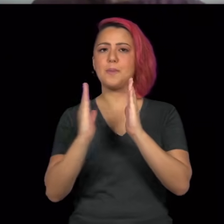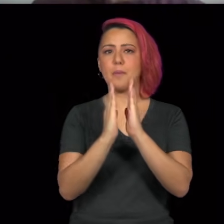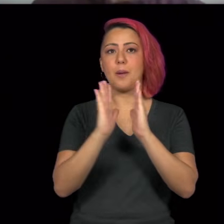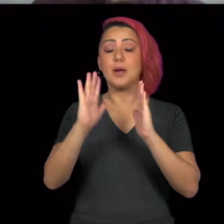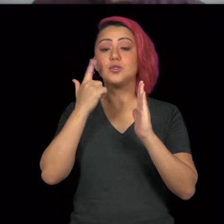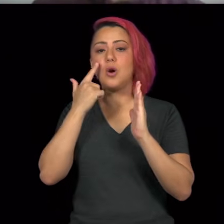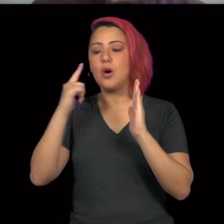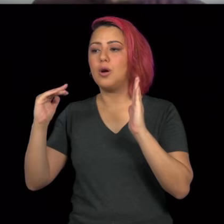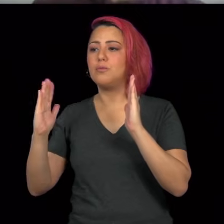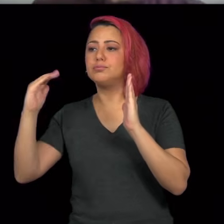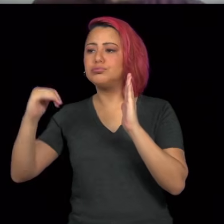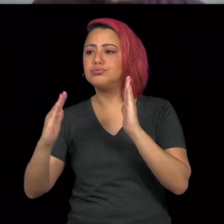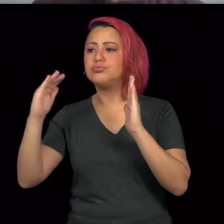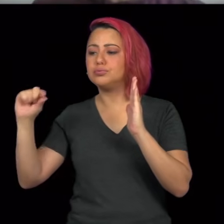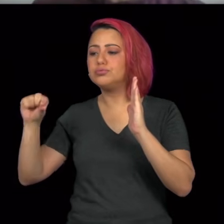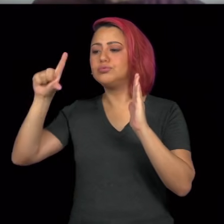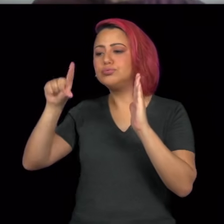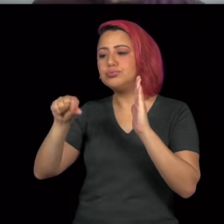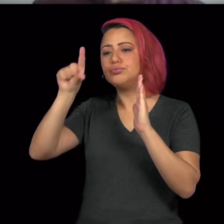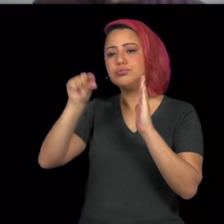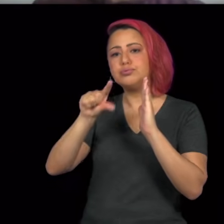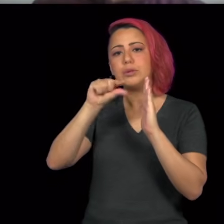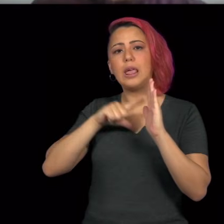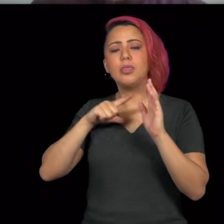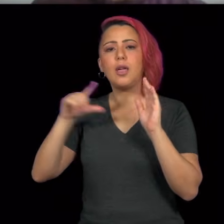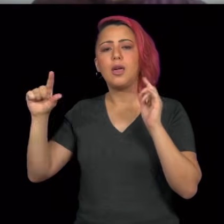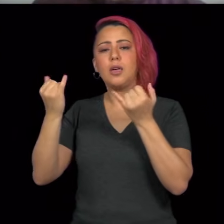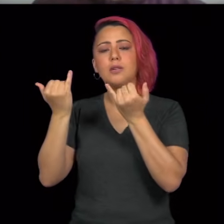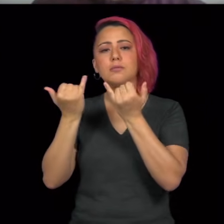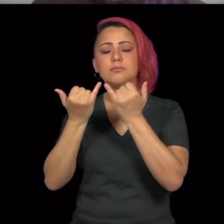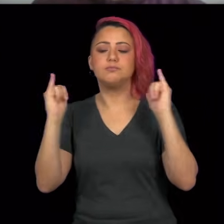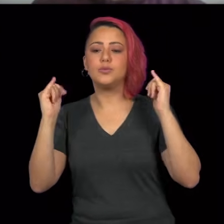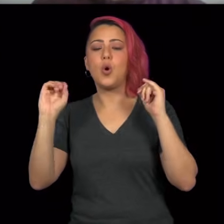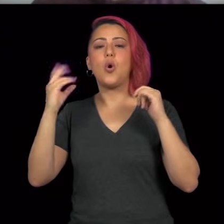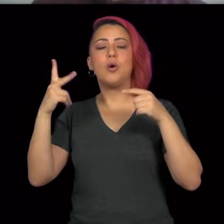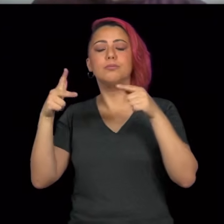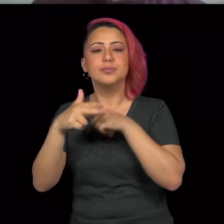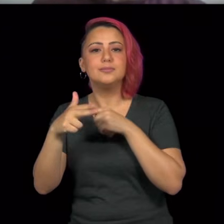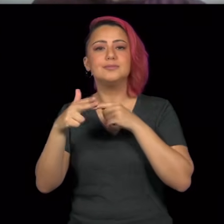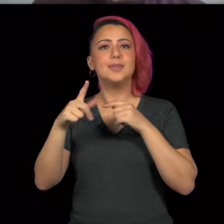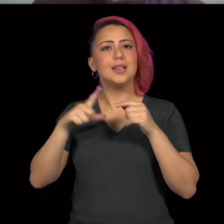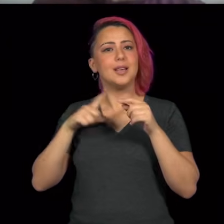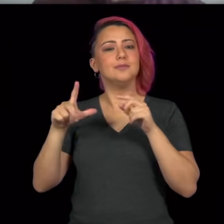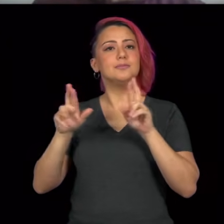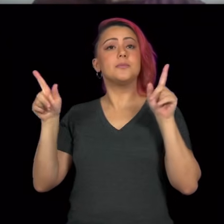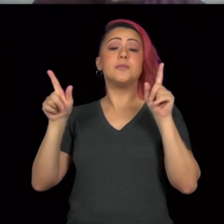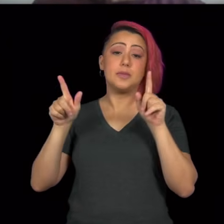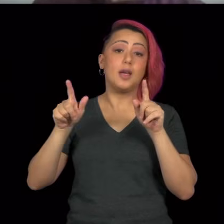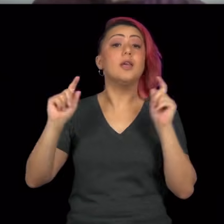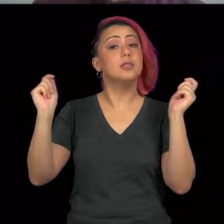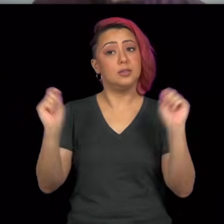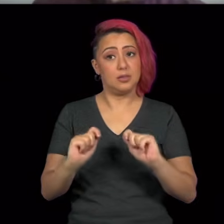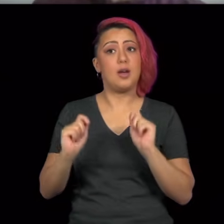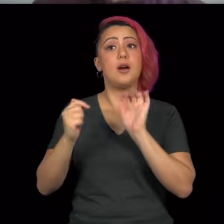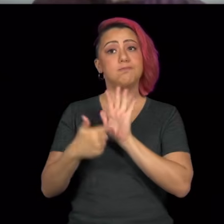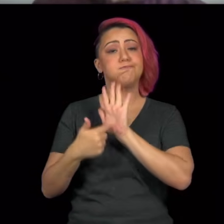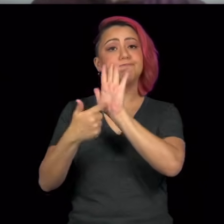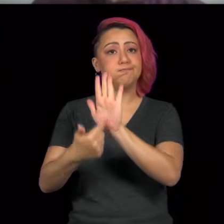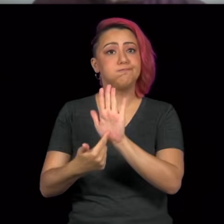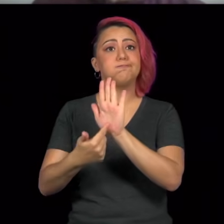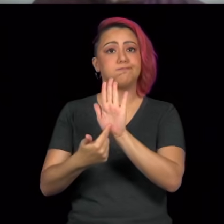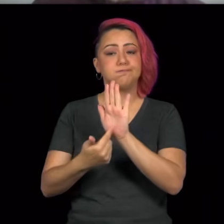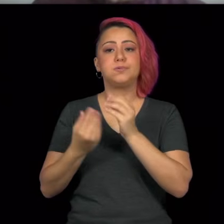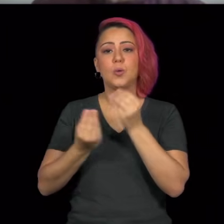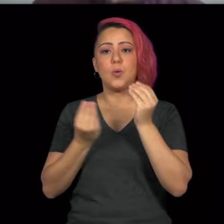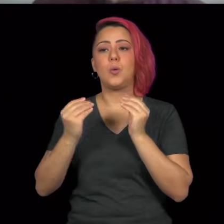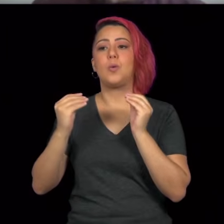agora, sofrendo algum tipo de interferência, a gente ainda consegue representar a faixa alta e baixa